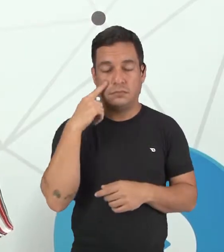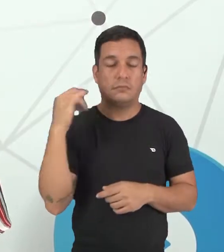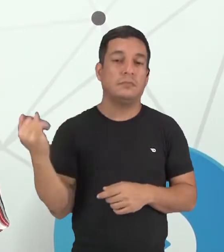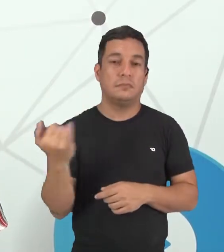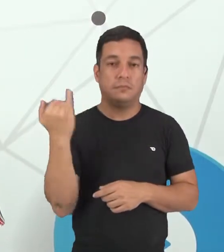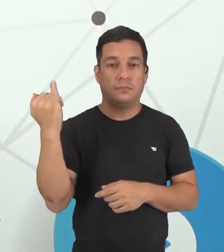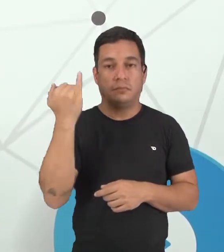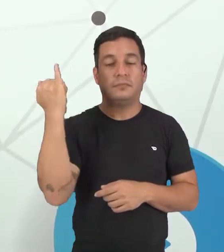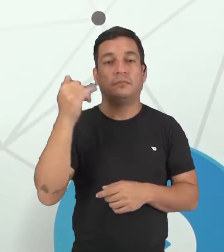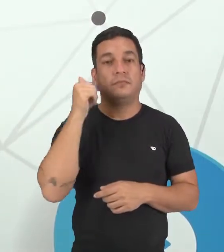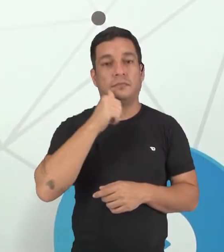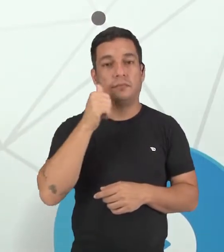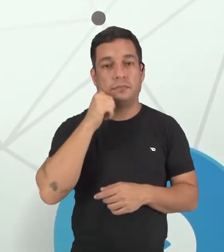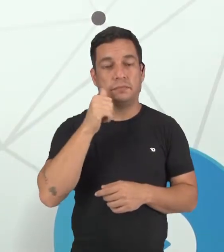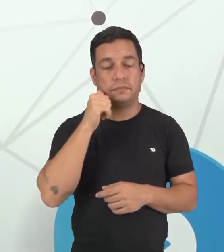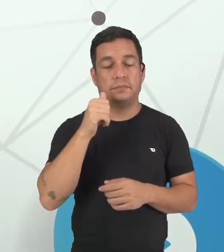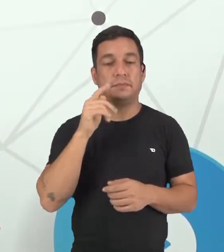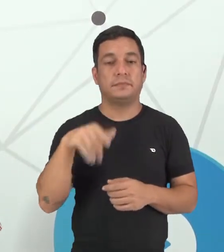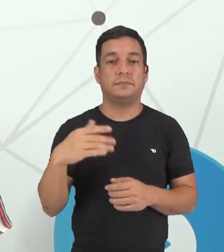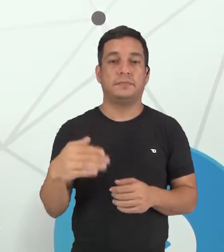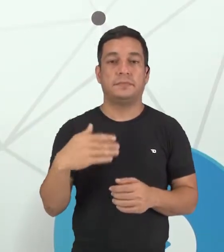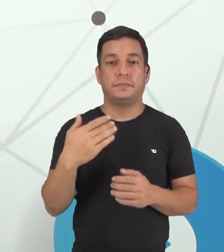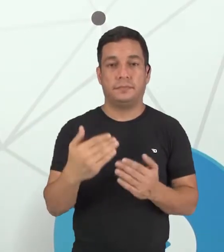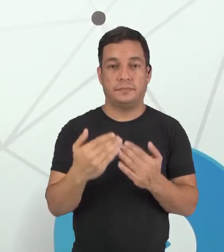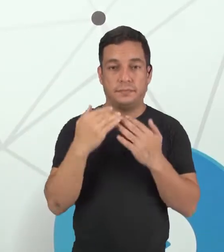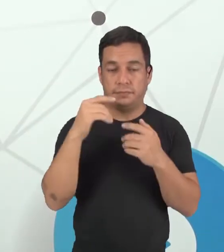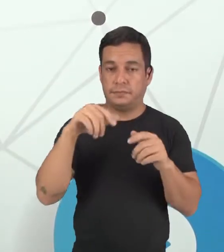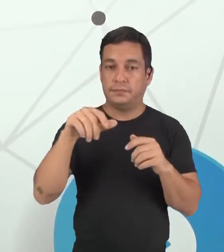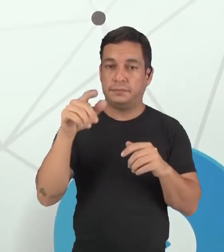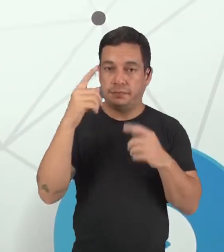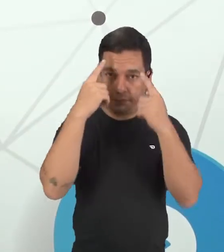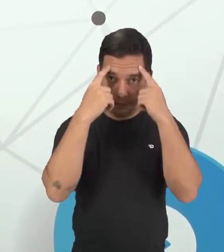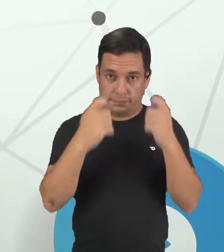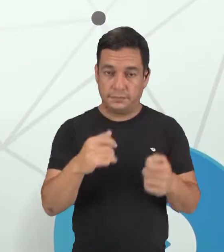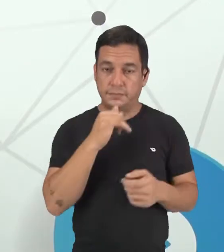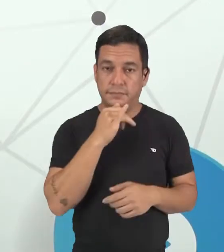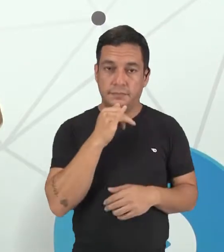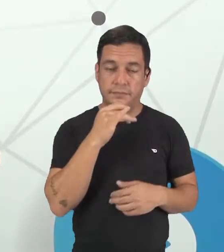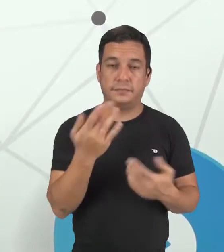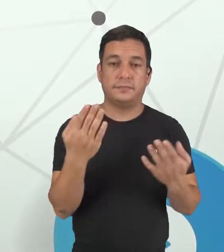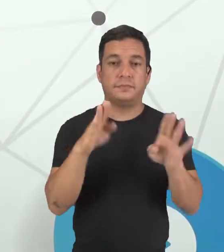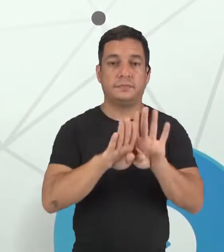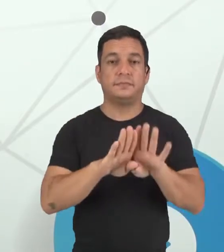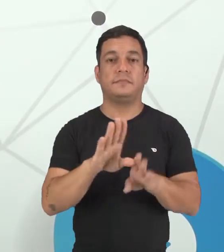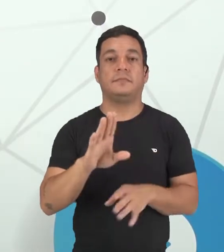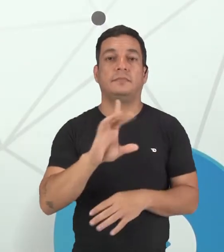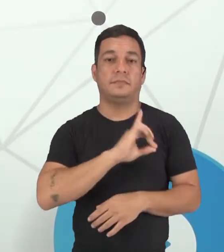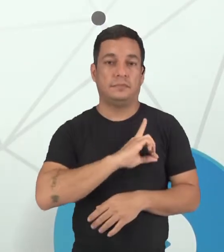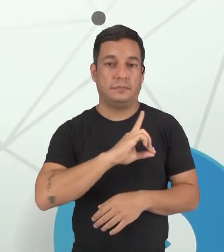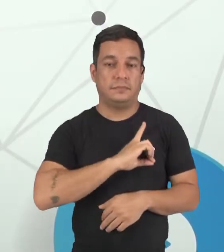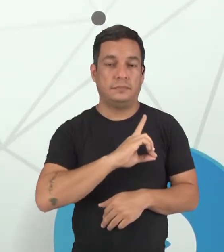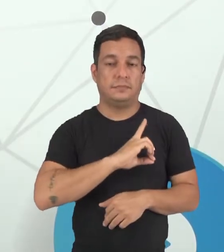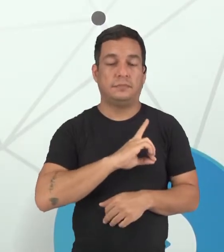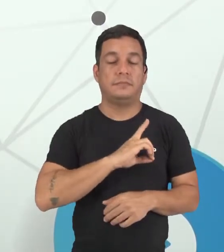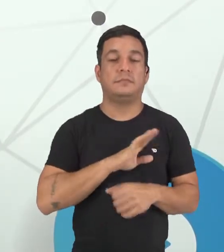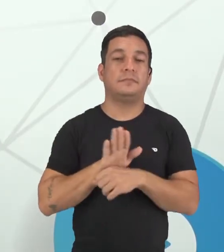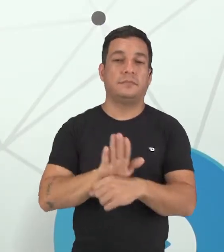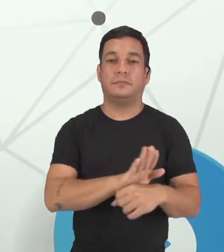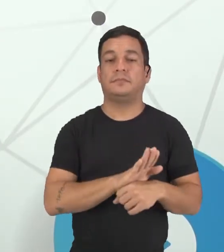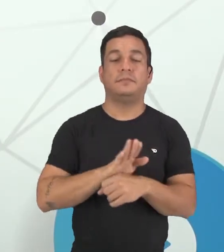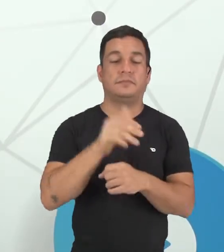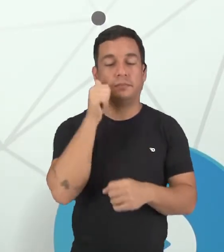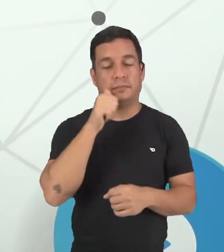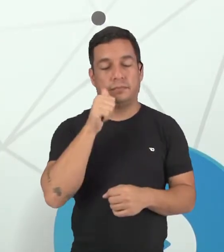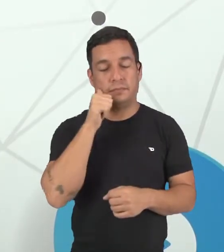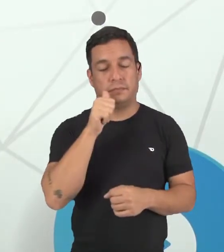considerados essenciais para as mulheres vítimas de violência, como, por exemplo, o fechamento das delegacias especializadas de atendimento à